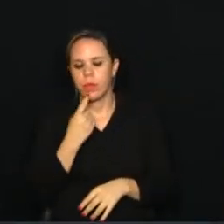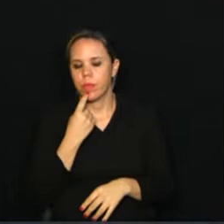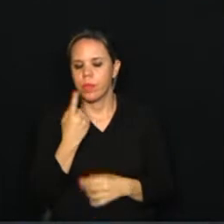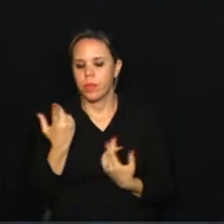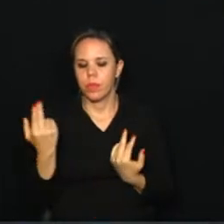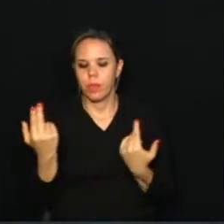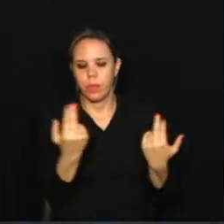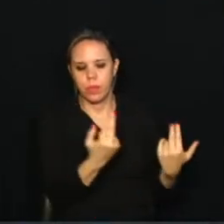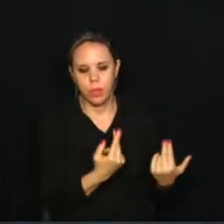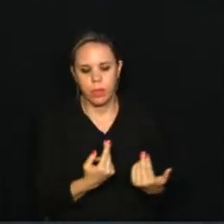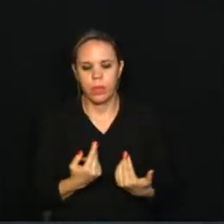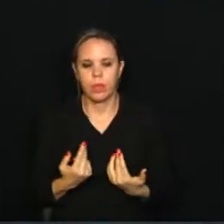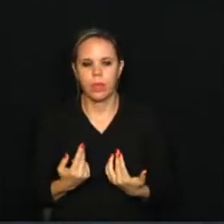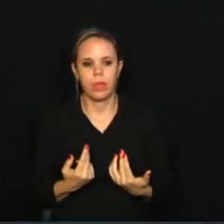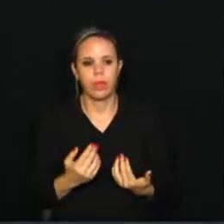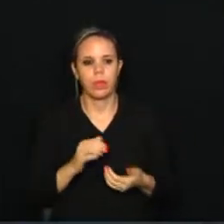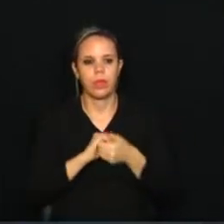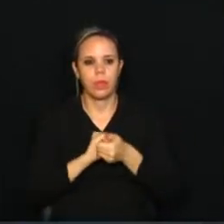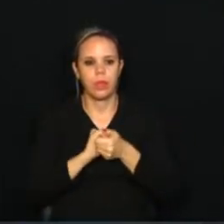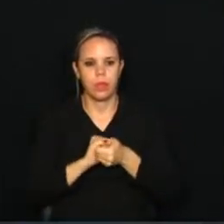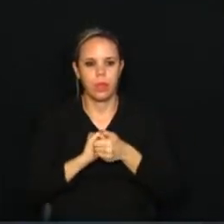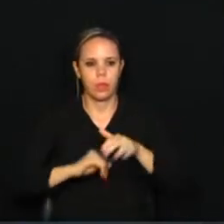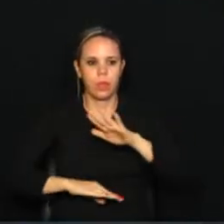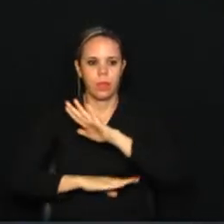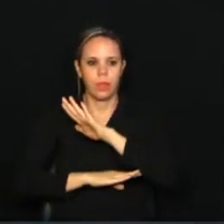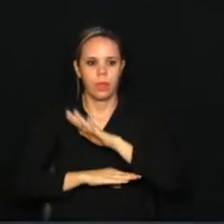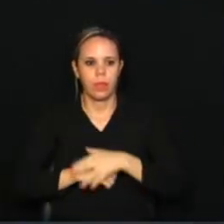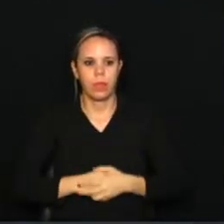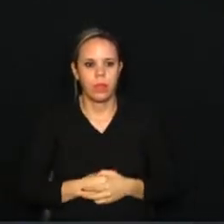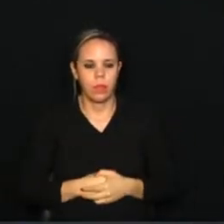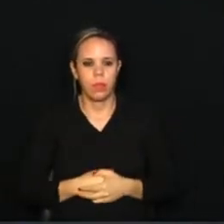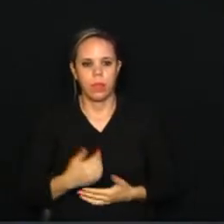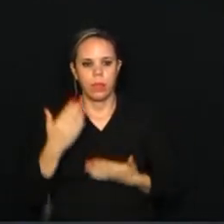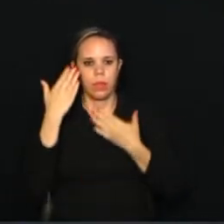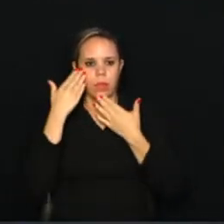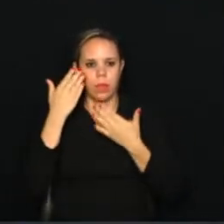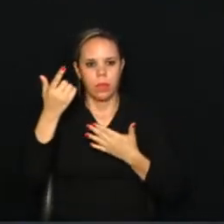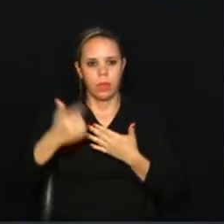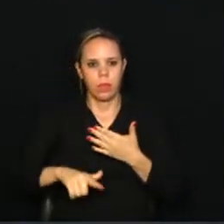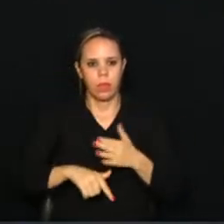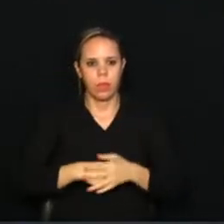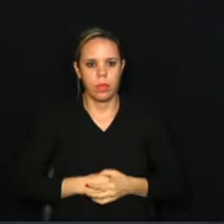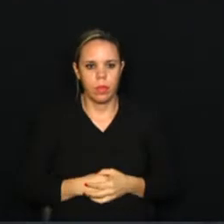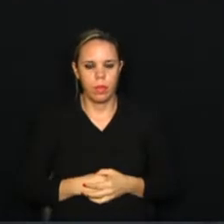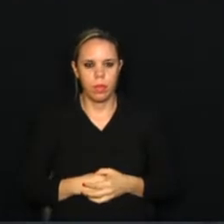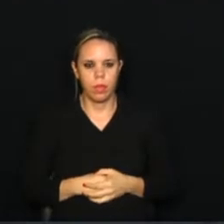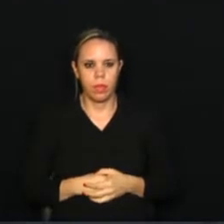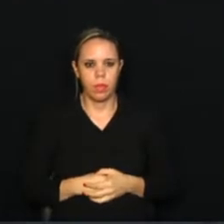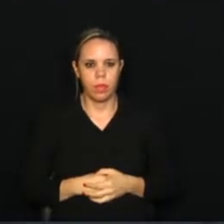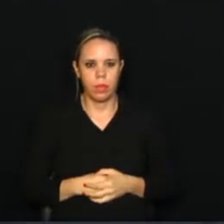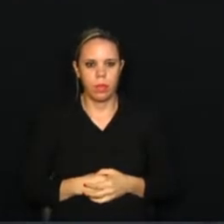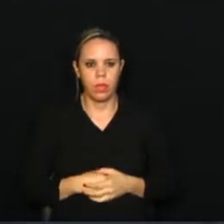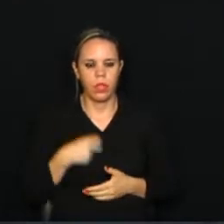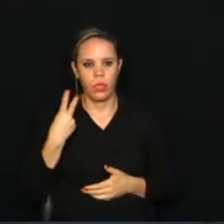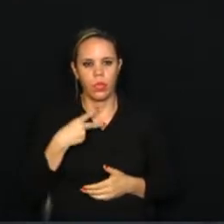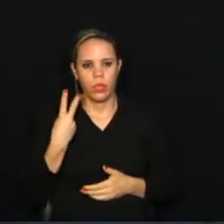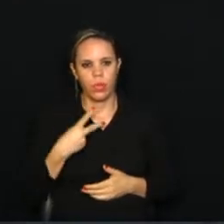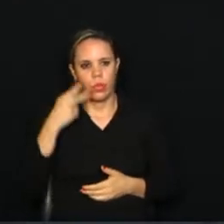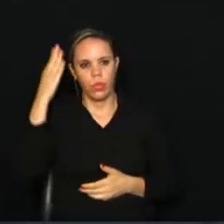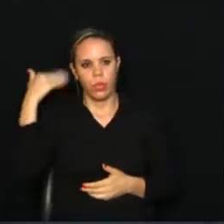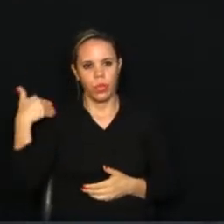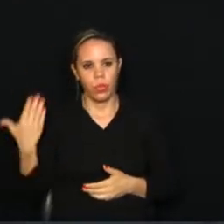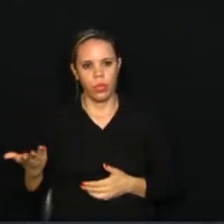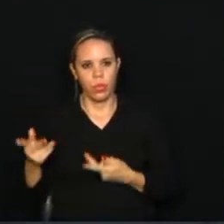é diferente. Então, minha saudação à Câmara Municipal, agradeço mais uma vez a ilustre vereadora Débora Palermo